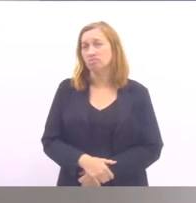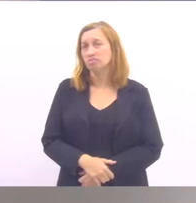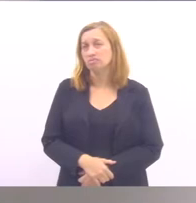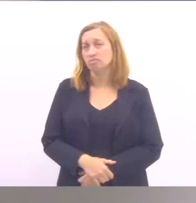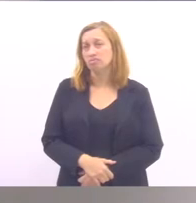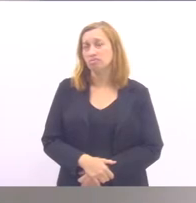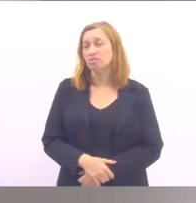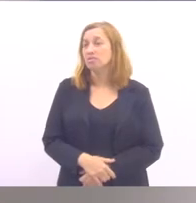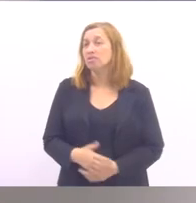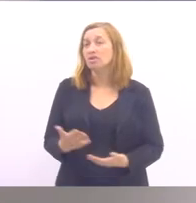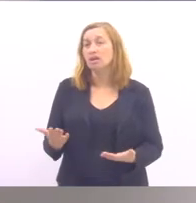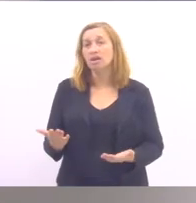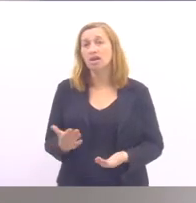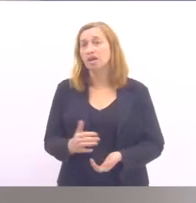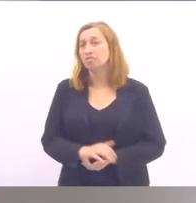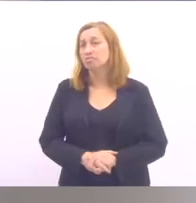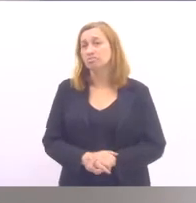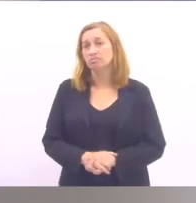É.